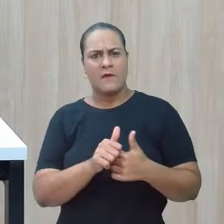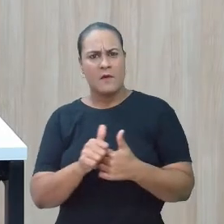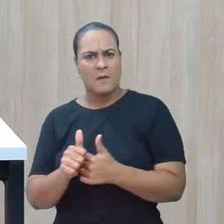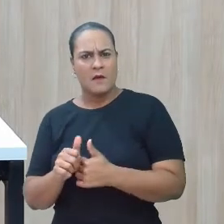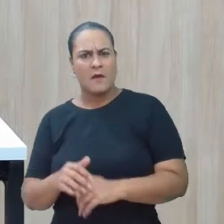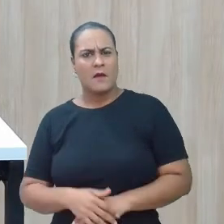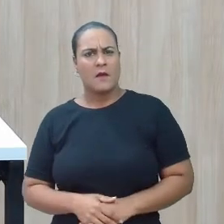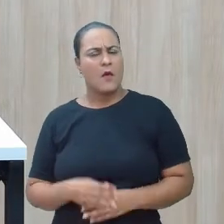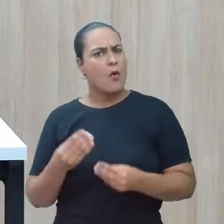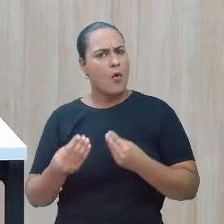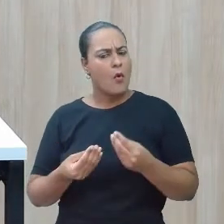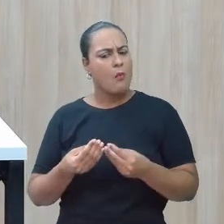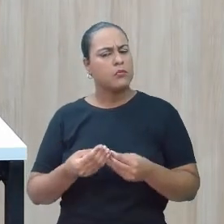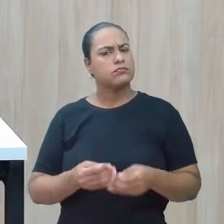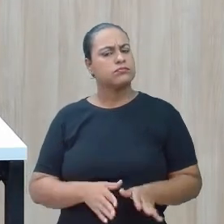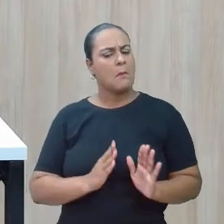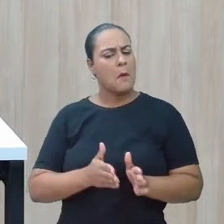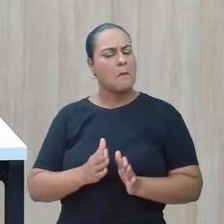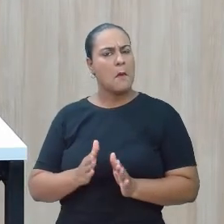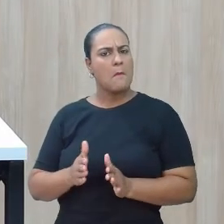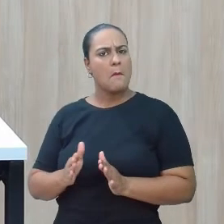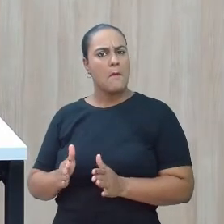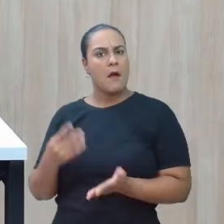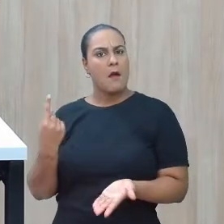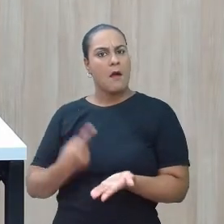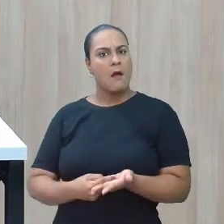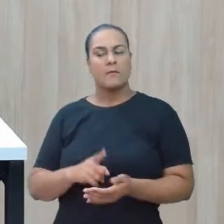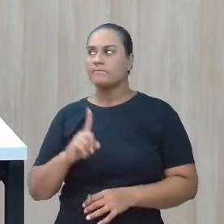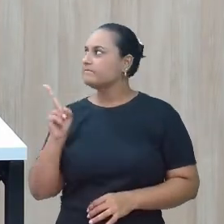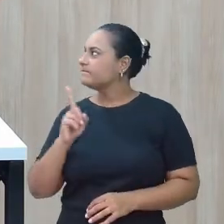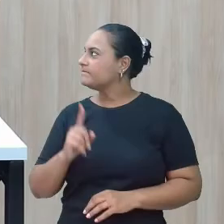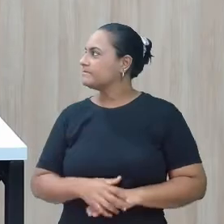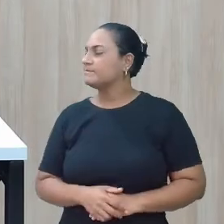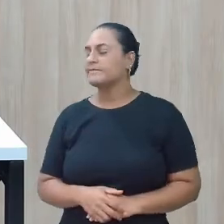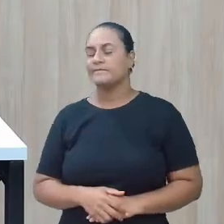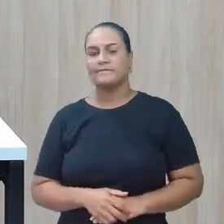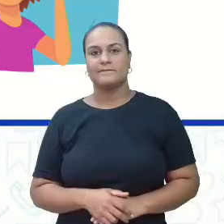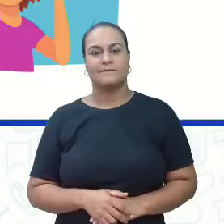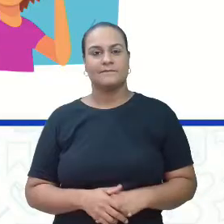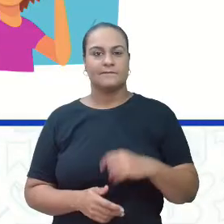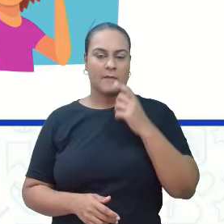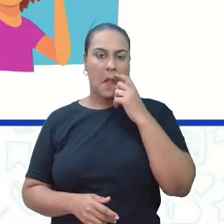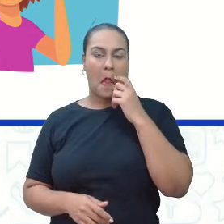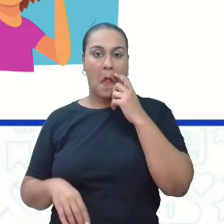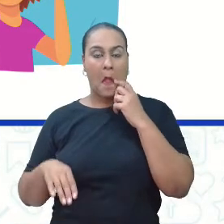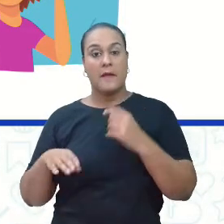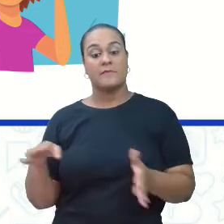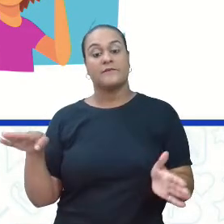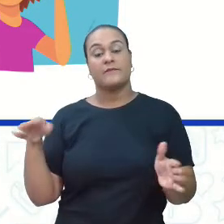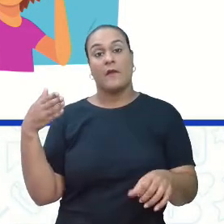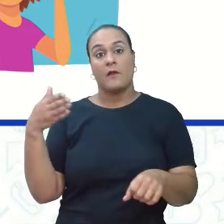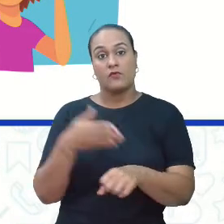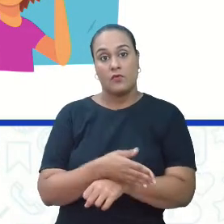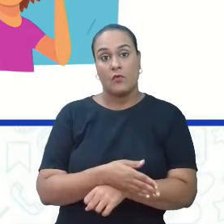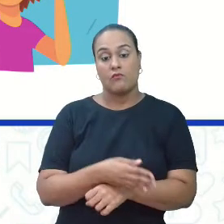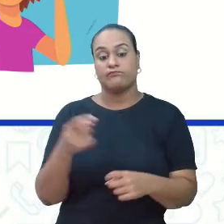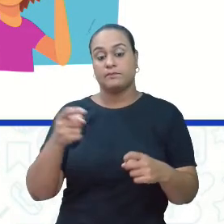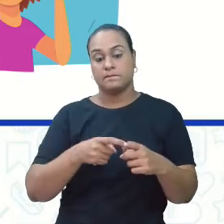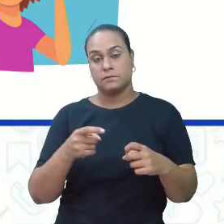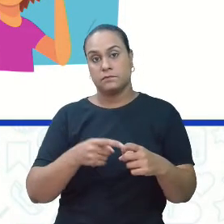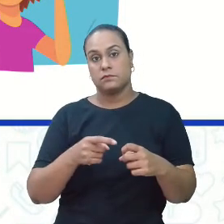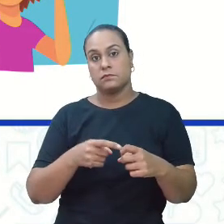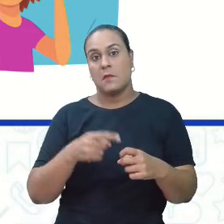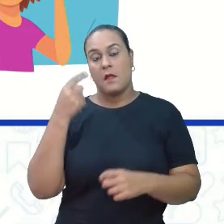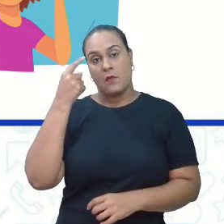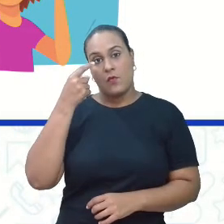ver passo a passo essa consulta de Bianca. Vamos lá? Então, Bianca chegou no oftalmologista. Qual